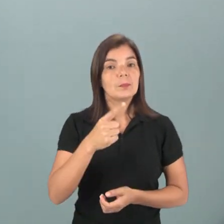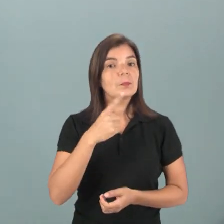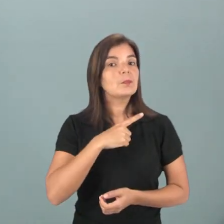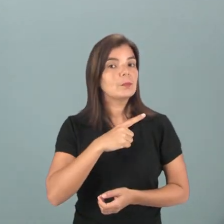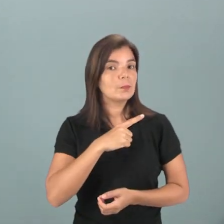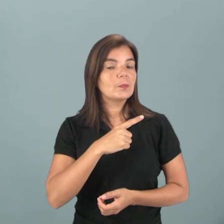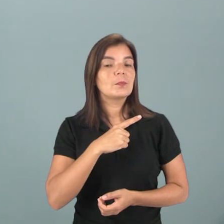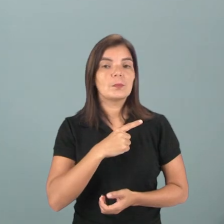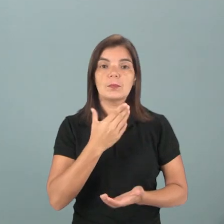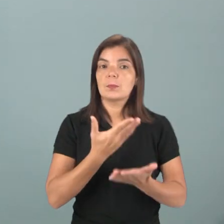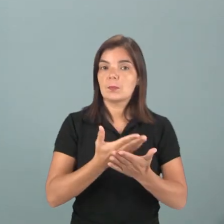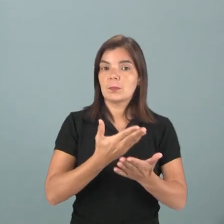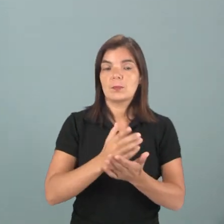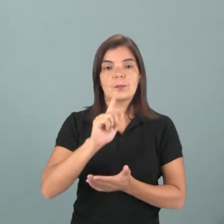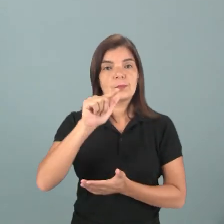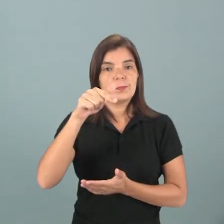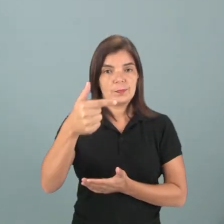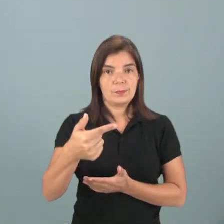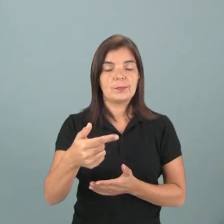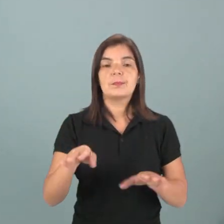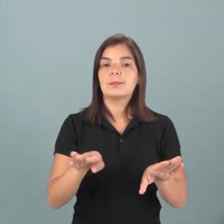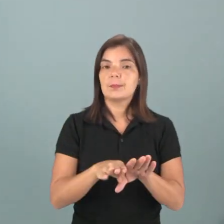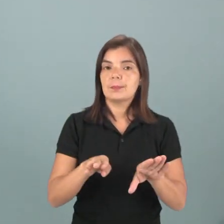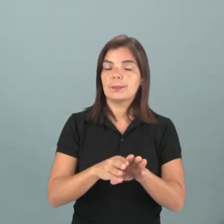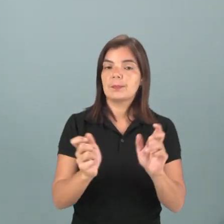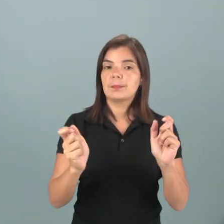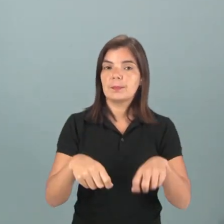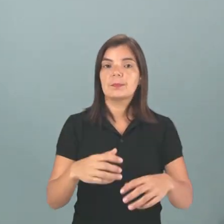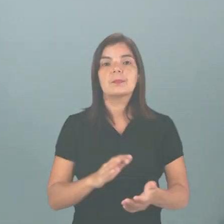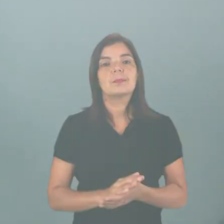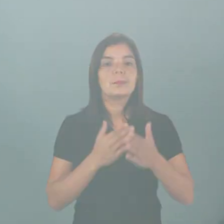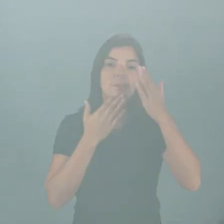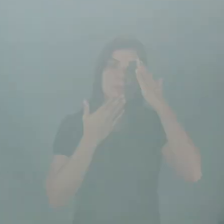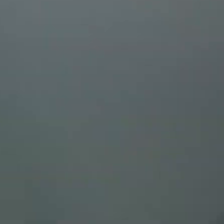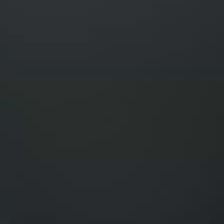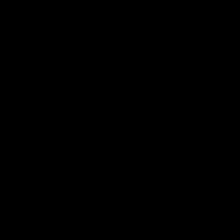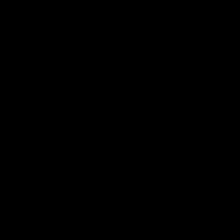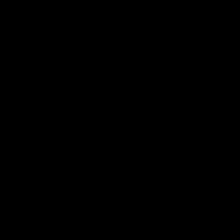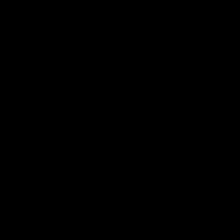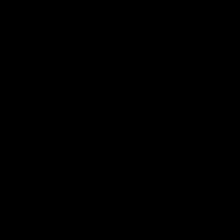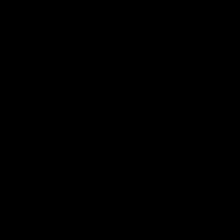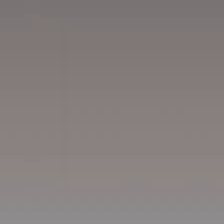Lá você terá acesso a essa e a outras aulas disponíveis. Obrigada.